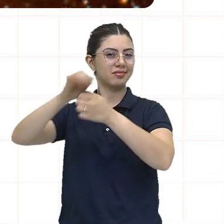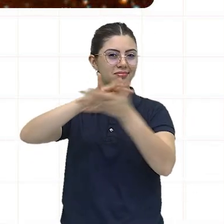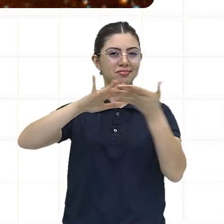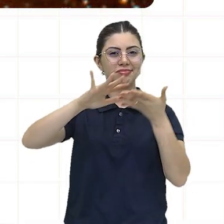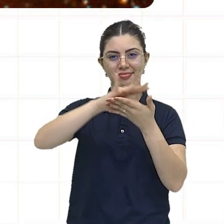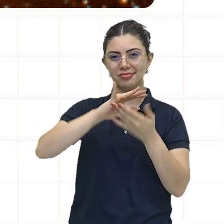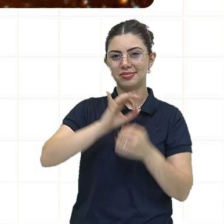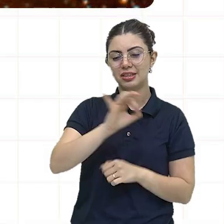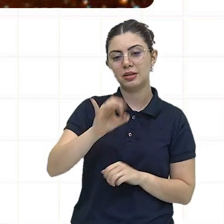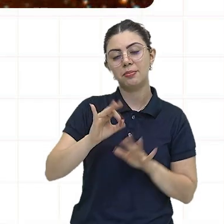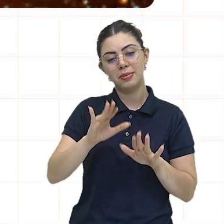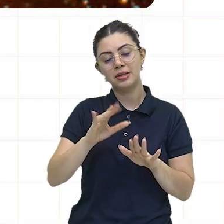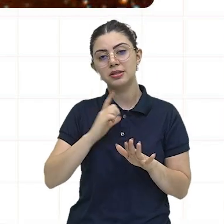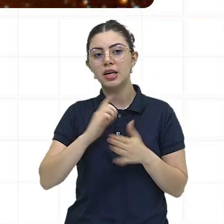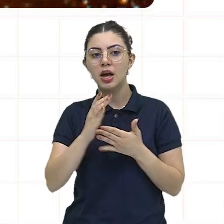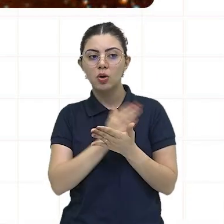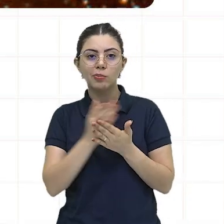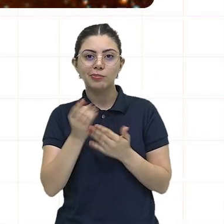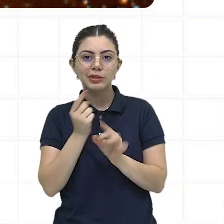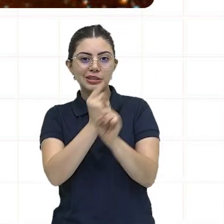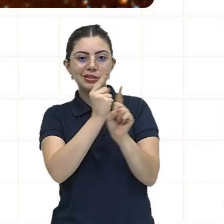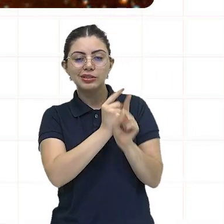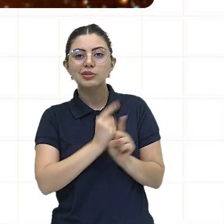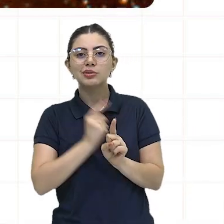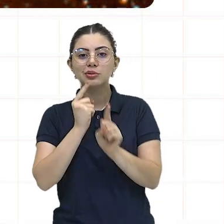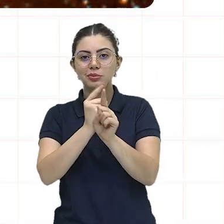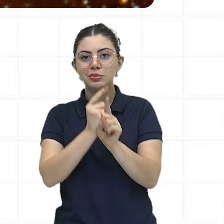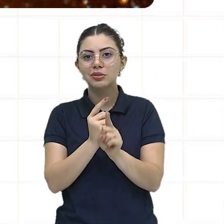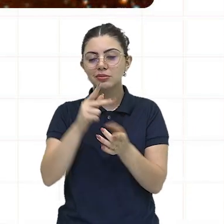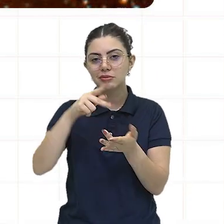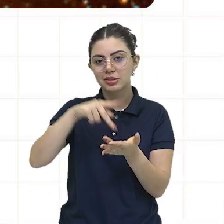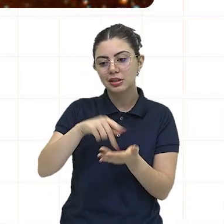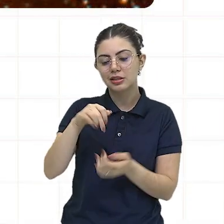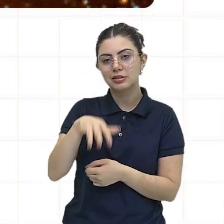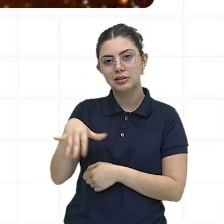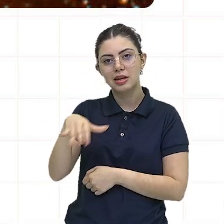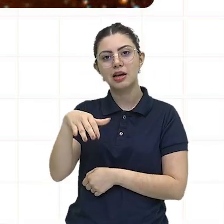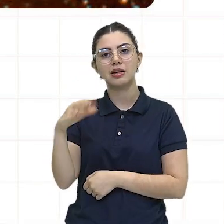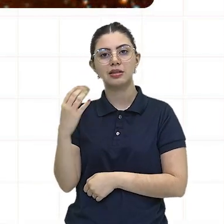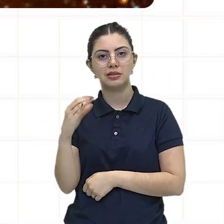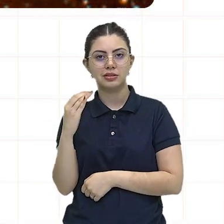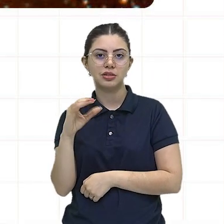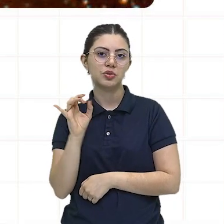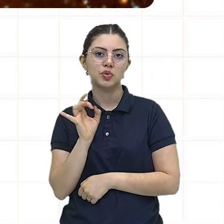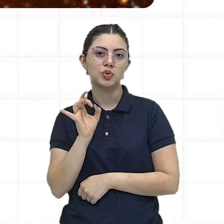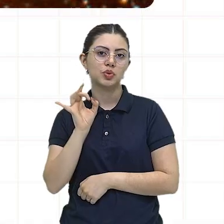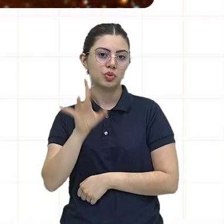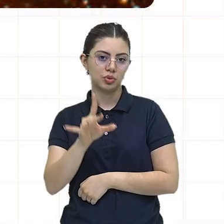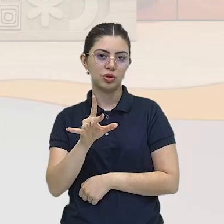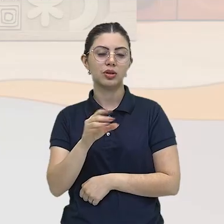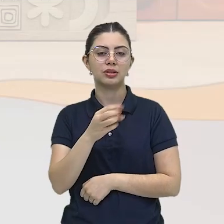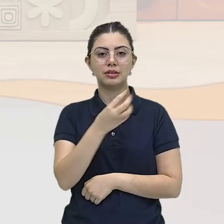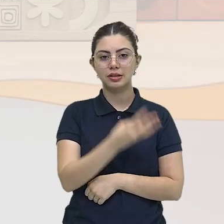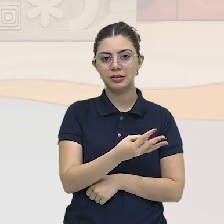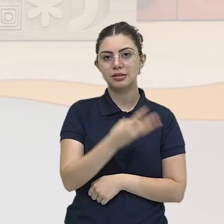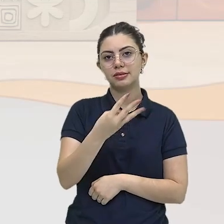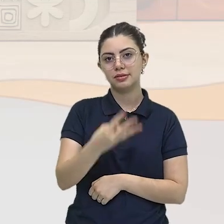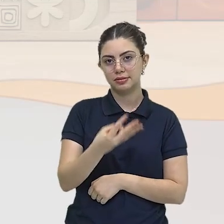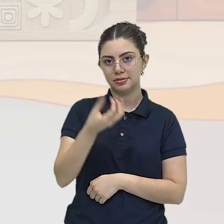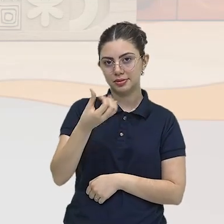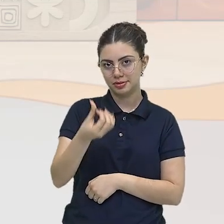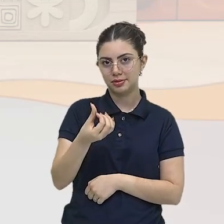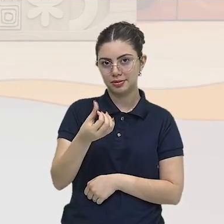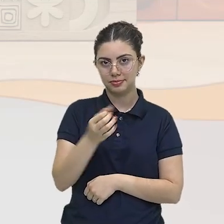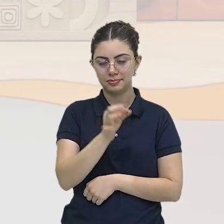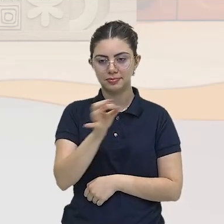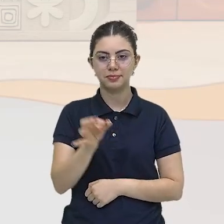as que são reconhecidas pela comunidade científica internacional são apenas essas